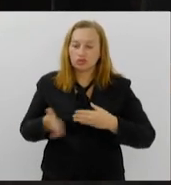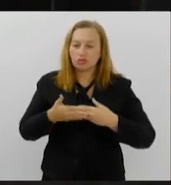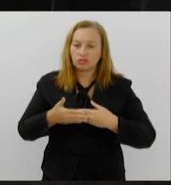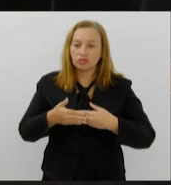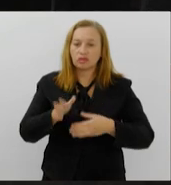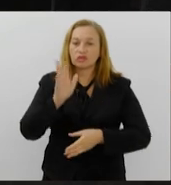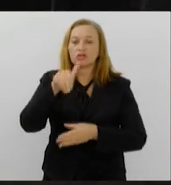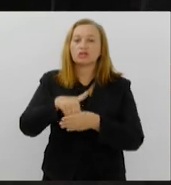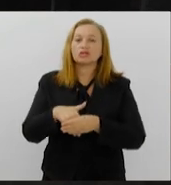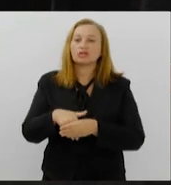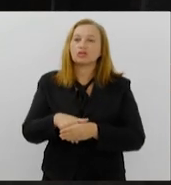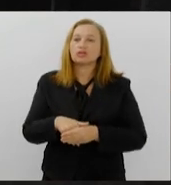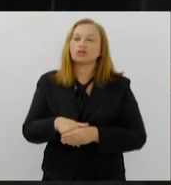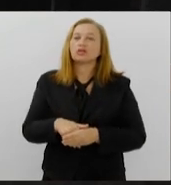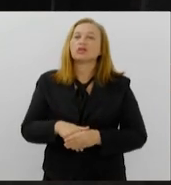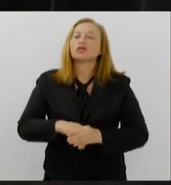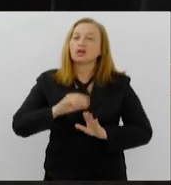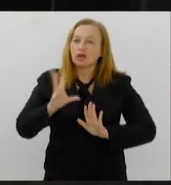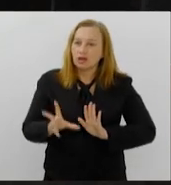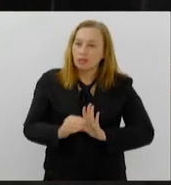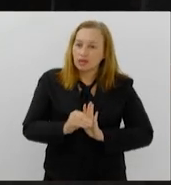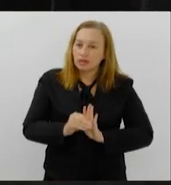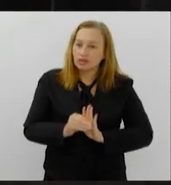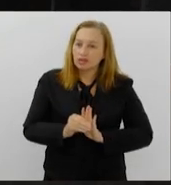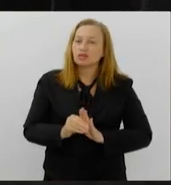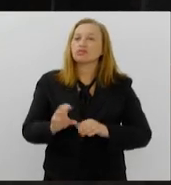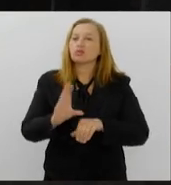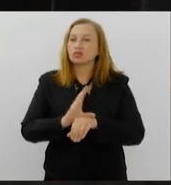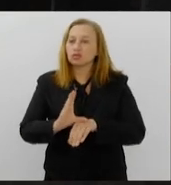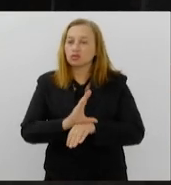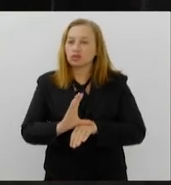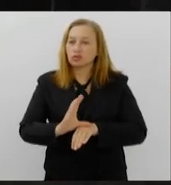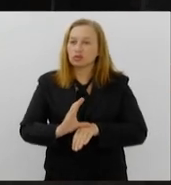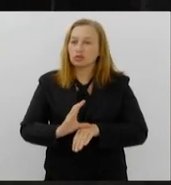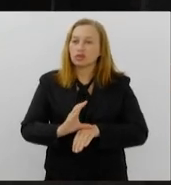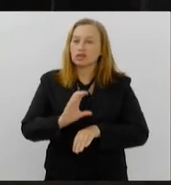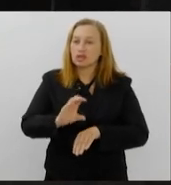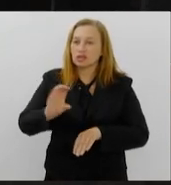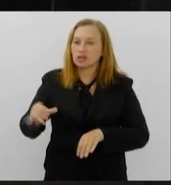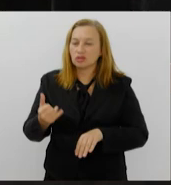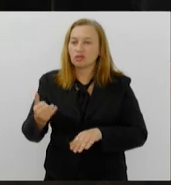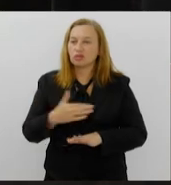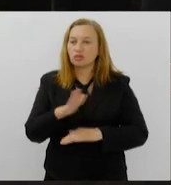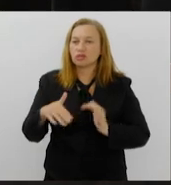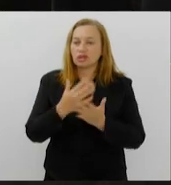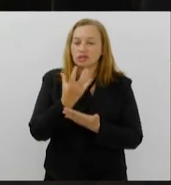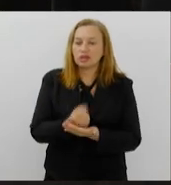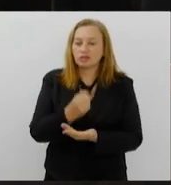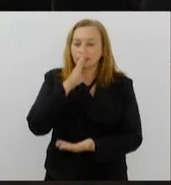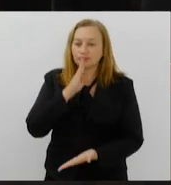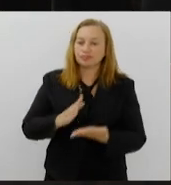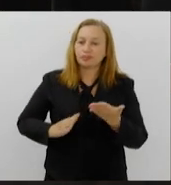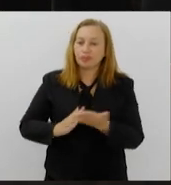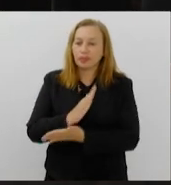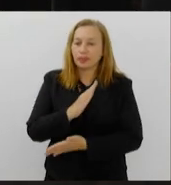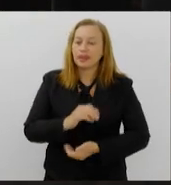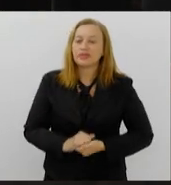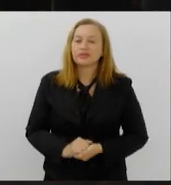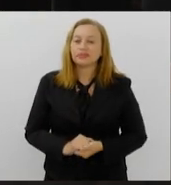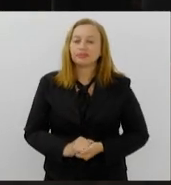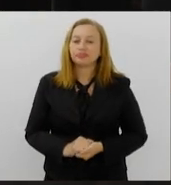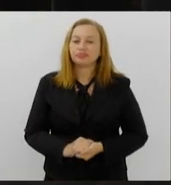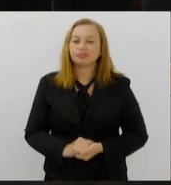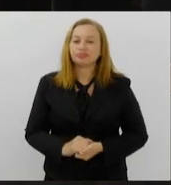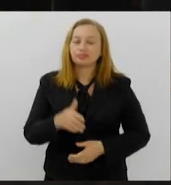a discussão e votação, emenda de Constituição da CCJ. Senhores que aprovam, permaneçam como estão.